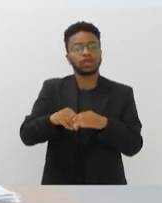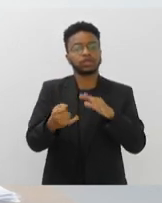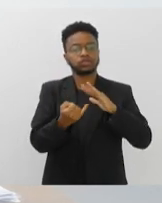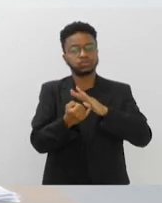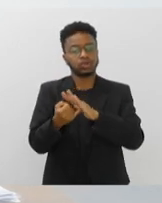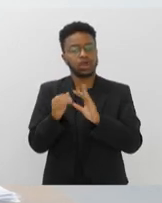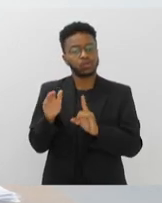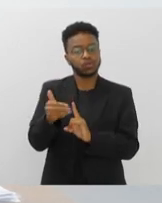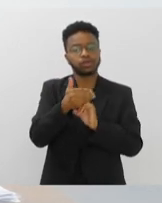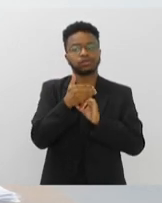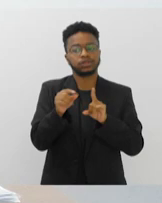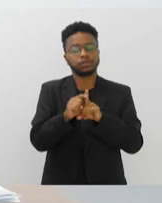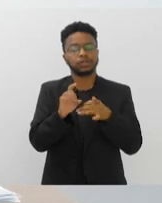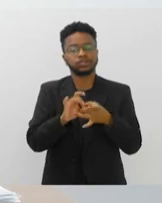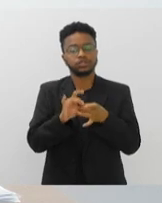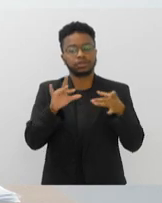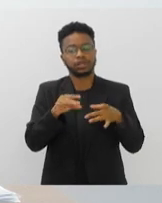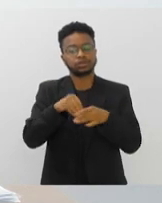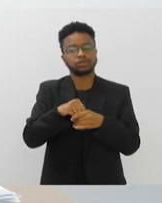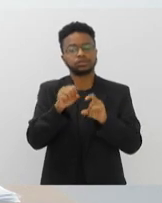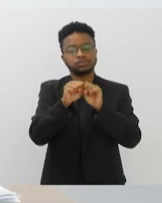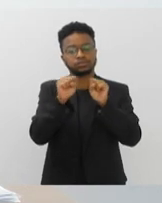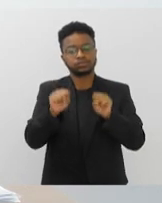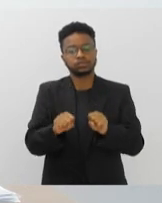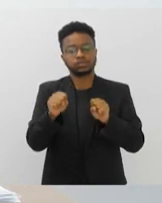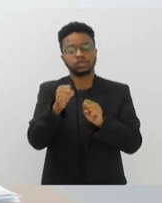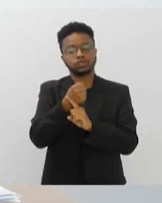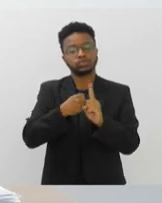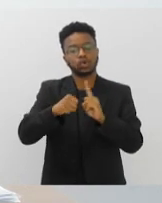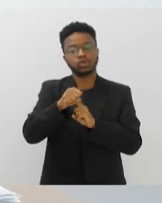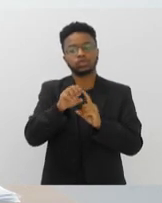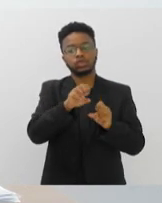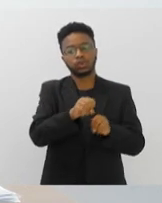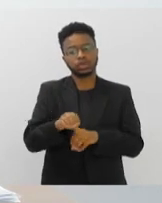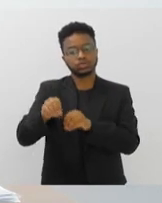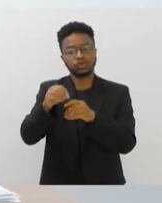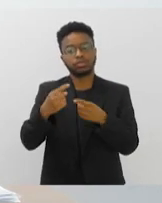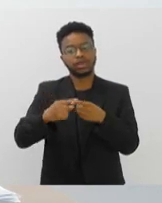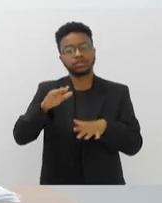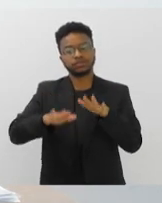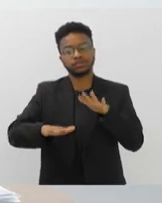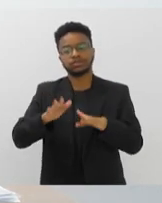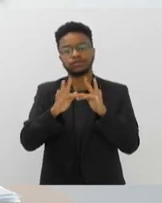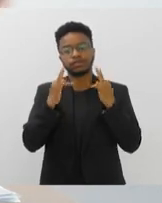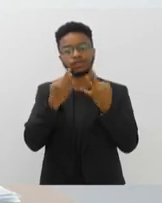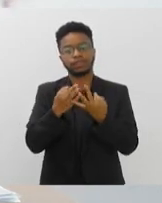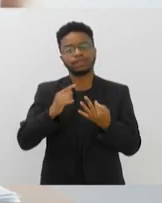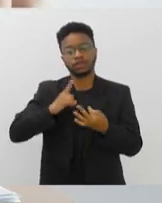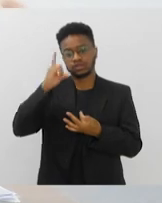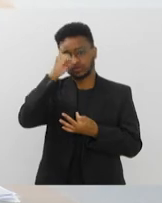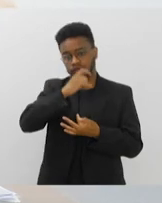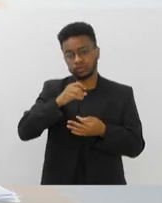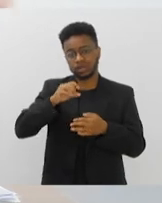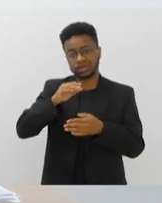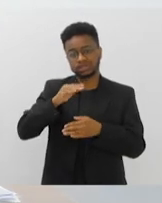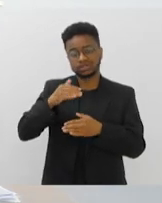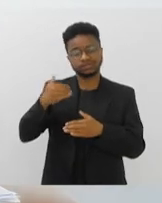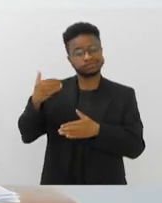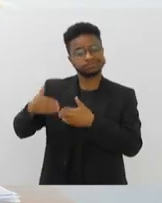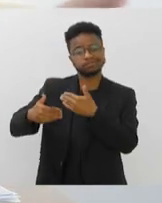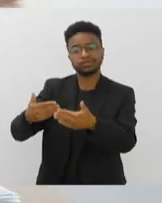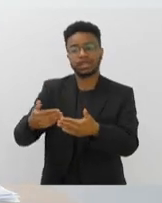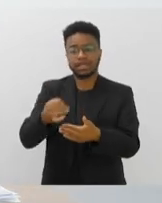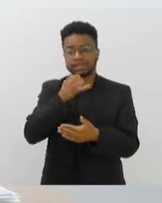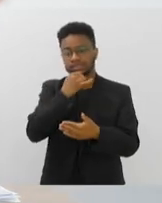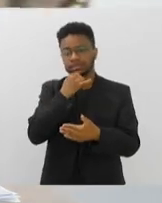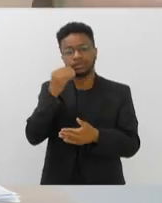né no sistema socioeducativo que as famílias também enfrentam dificuldades muitas vezes desde a infância desde uma vaga em creche para criança